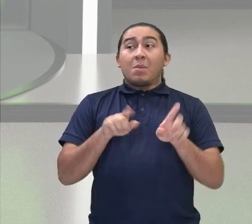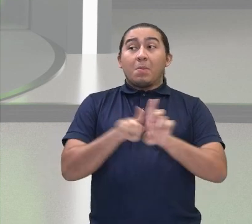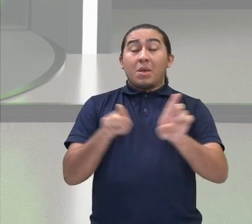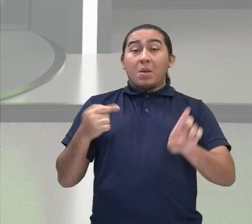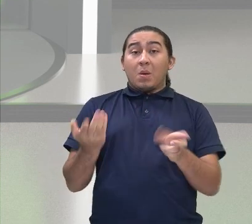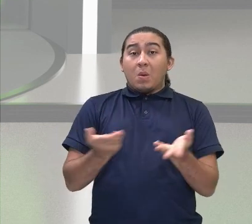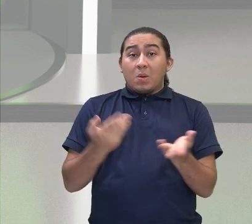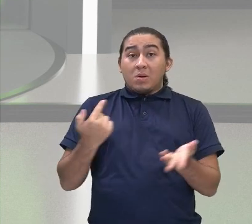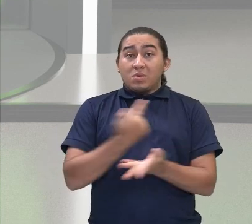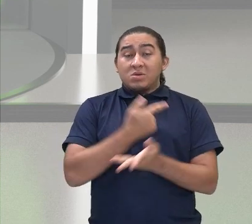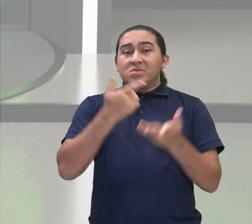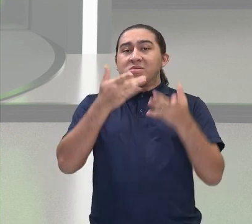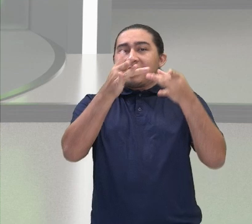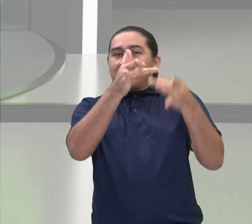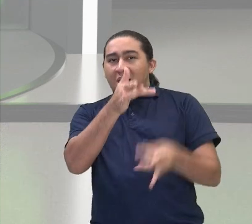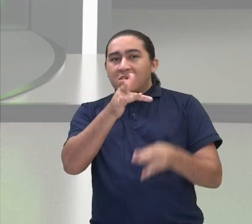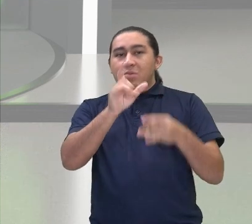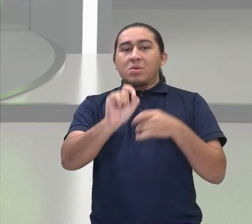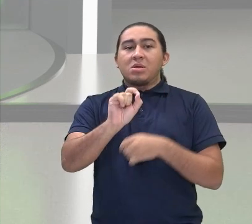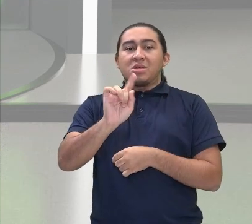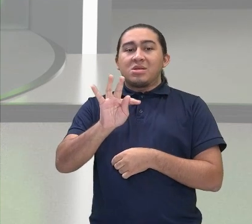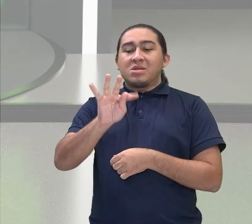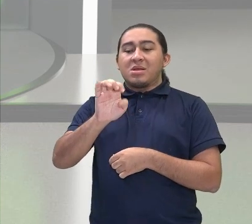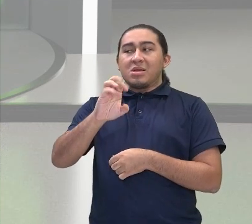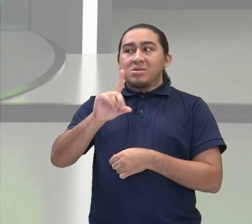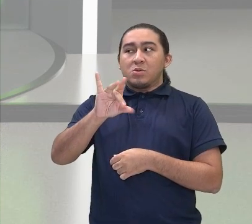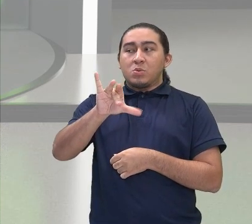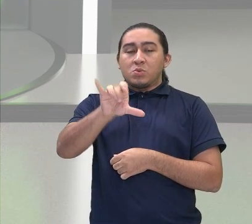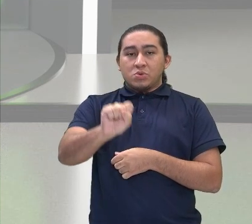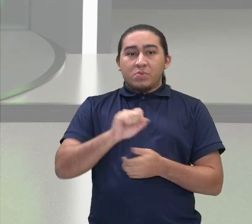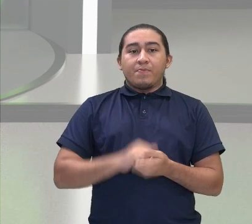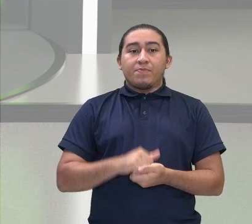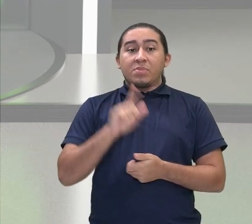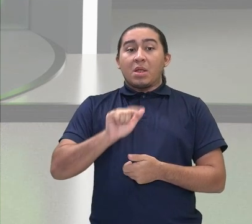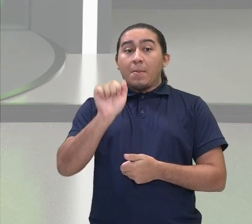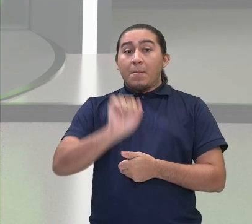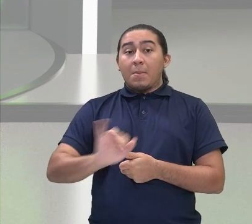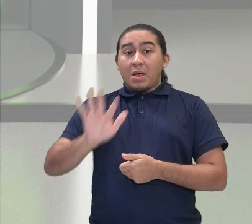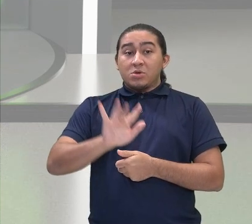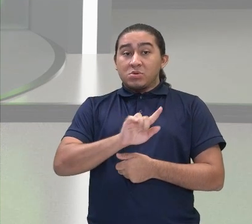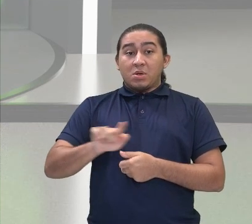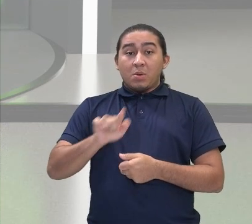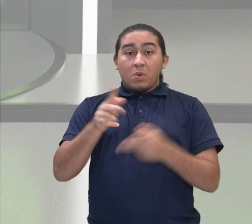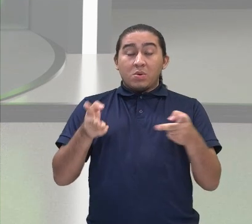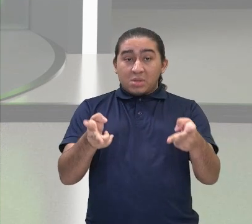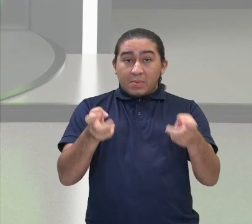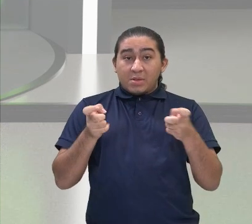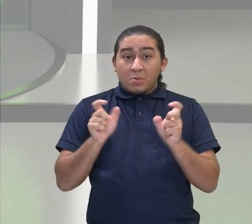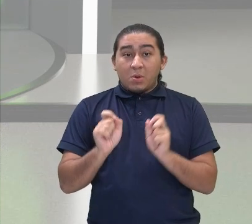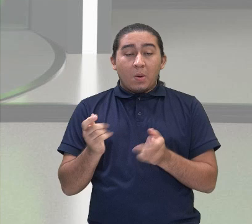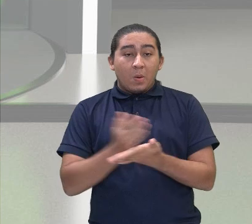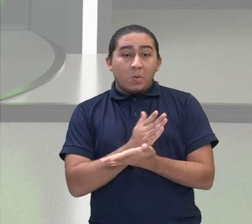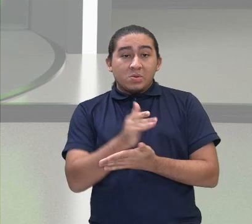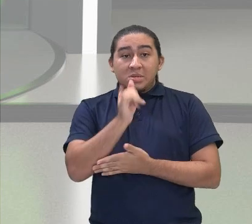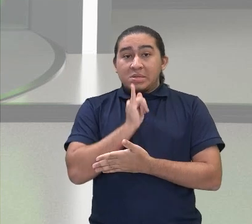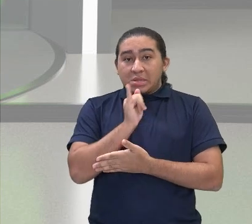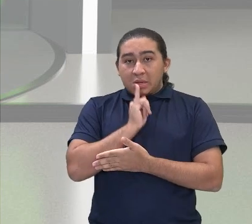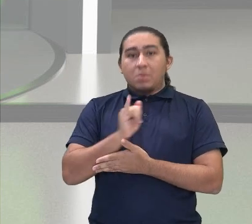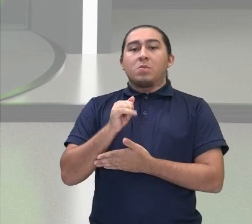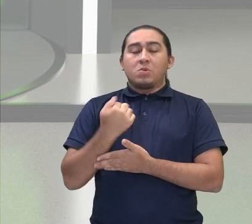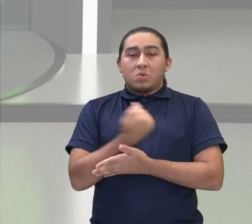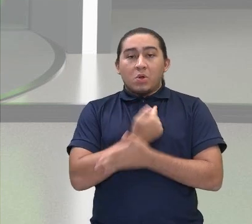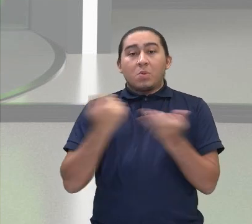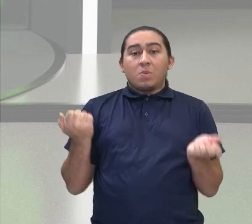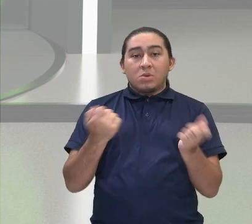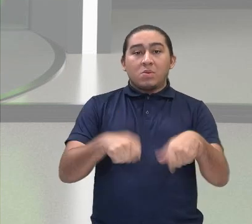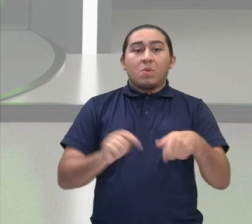mais detalhes os tecidos. Nessa imagem você consegue observar comigo aqui alguns exemplos, né, dos tecidos que a gente pode